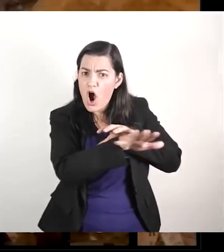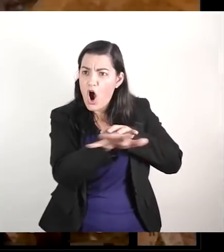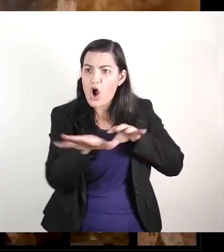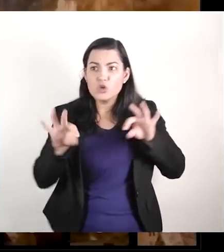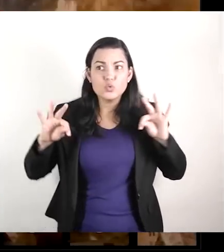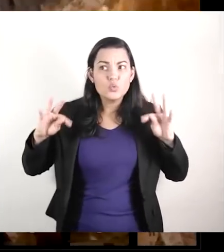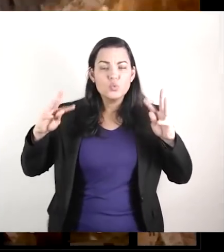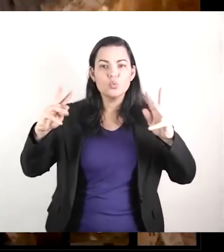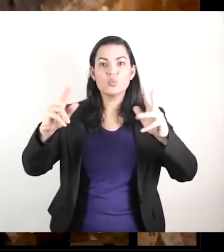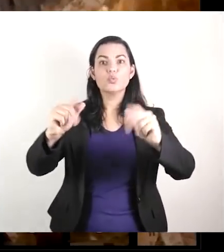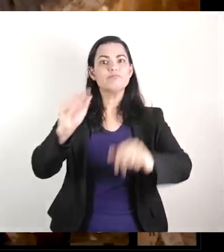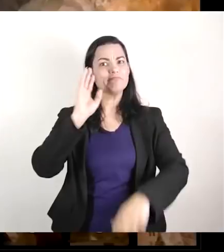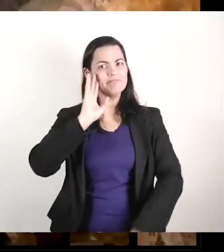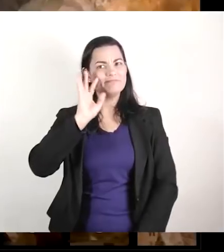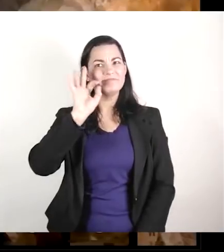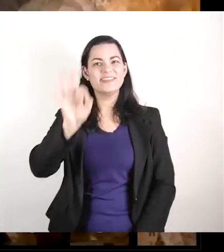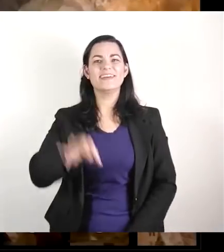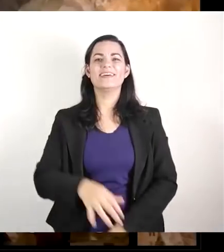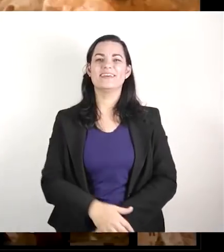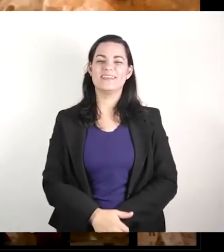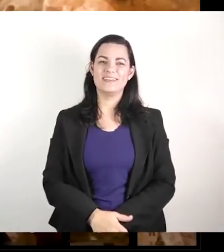parte. Não é legal?